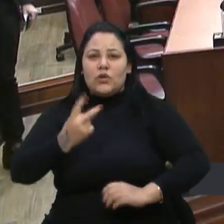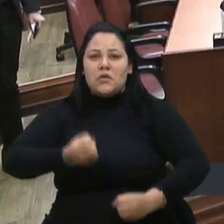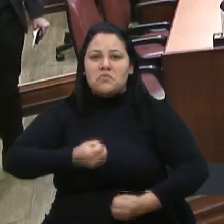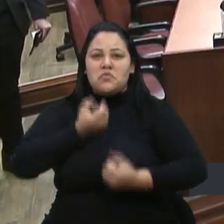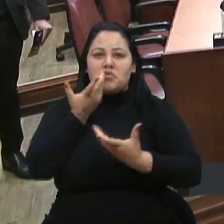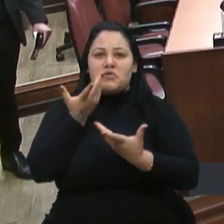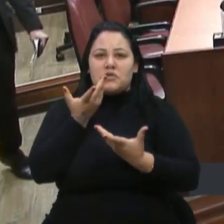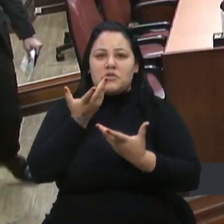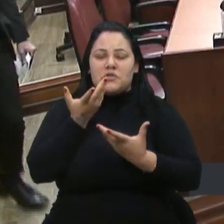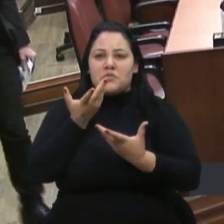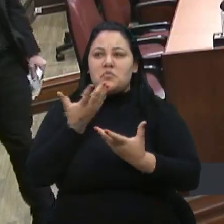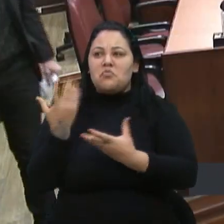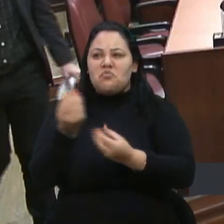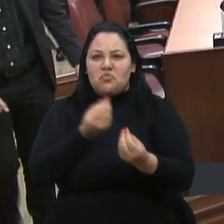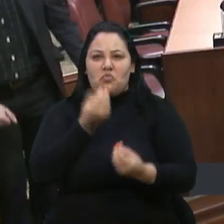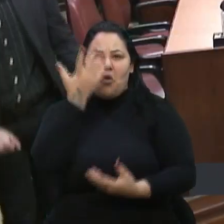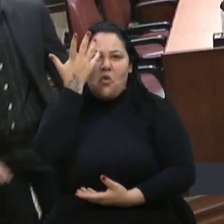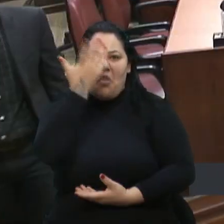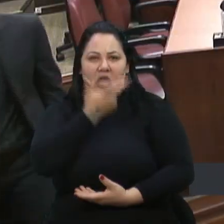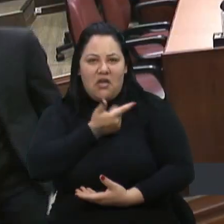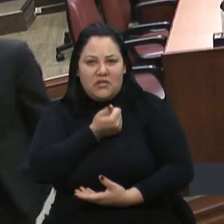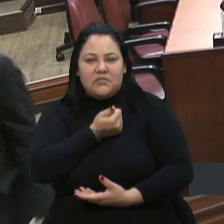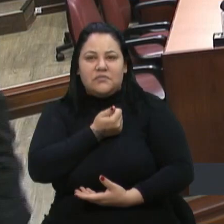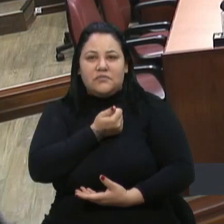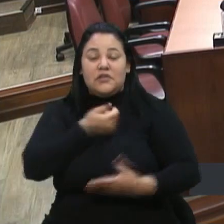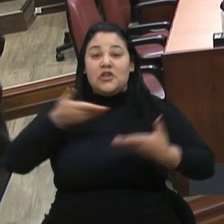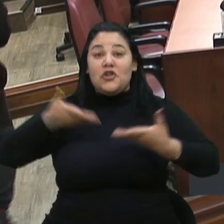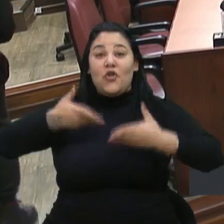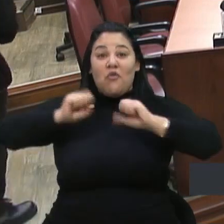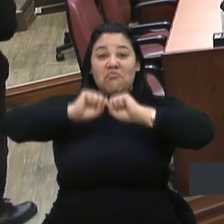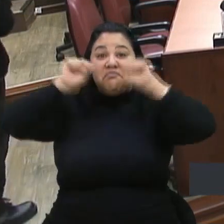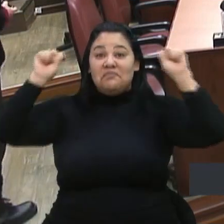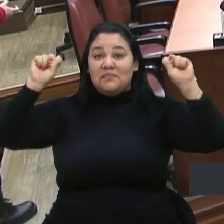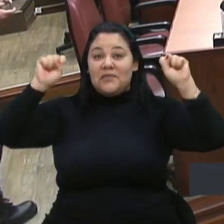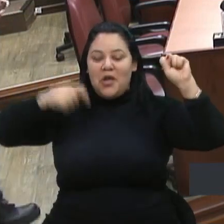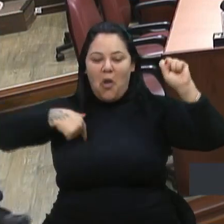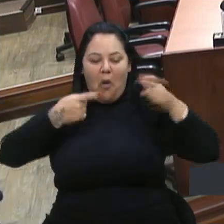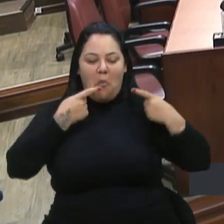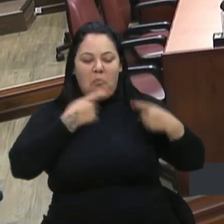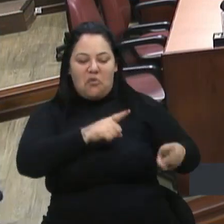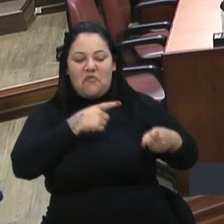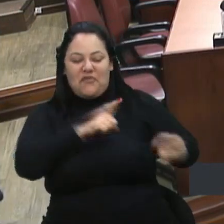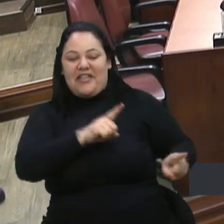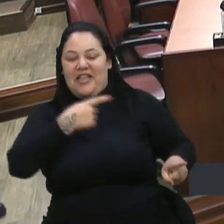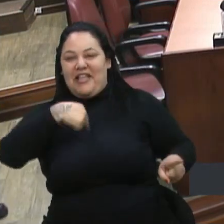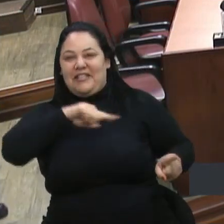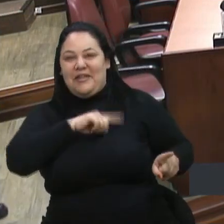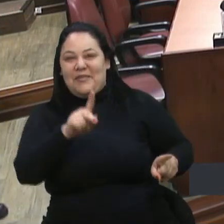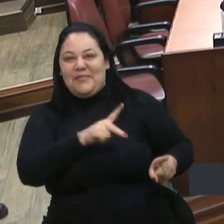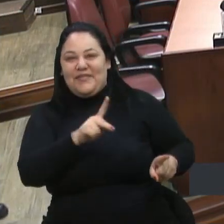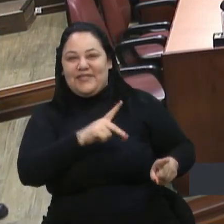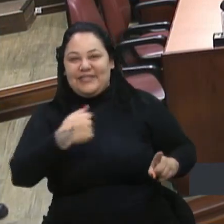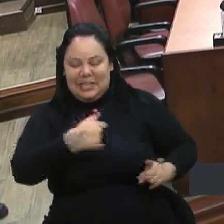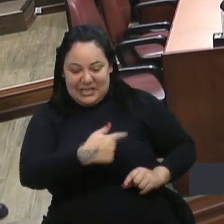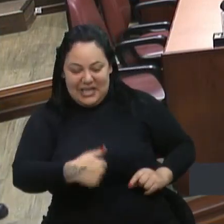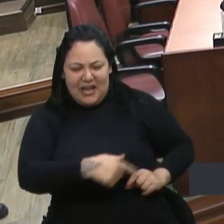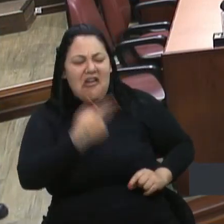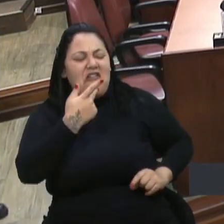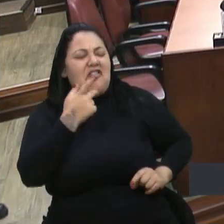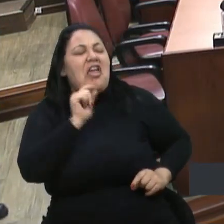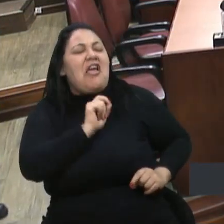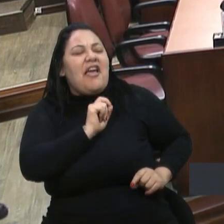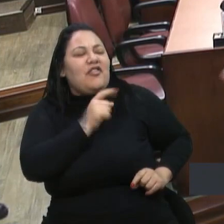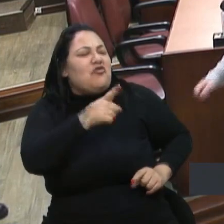aclamadores muito bonitos, e eu cheguei ali hoje de manhã e eu provoquei o nosso professor, né, professor Zanquinho, disse, professor, não